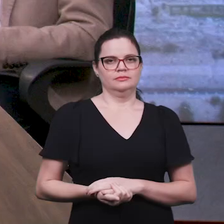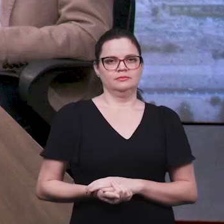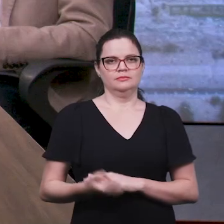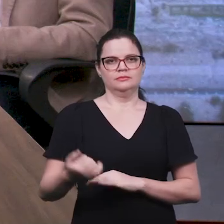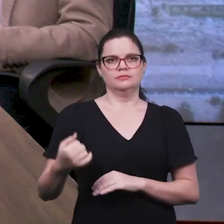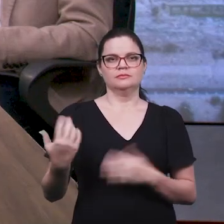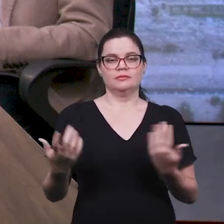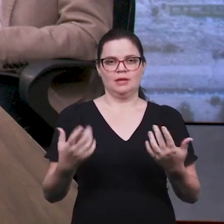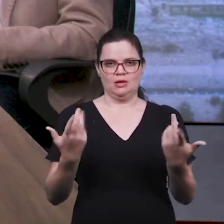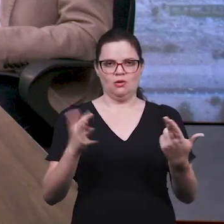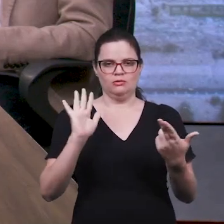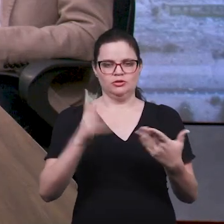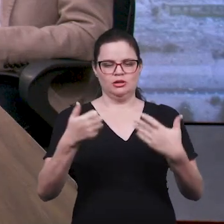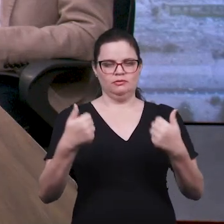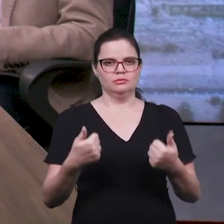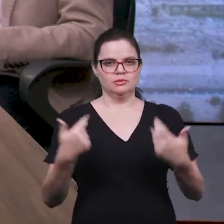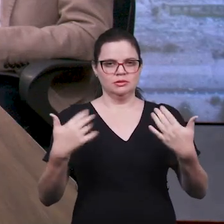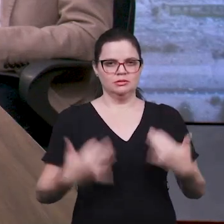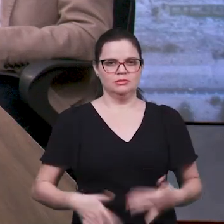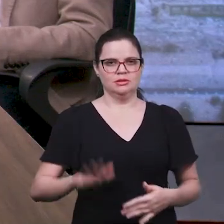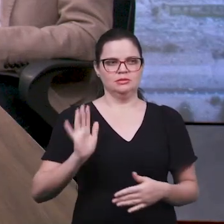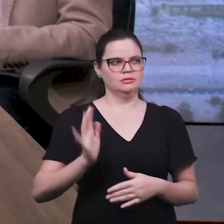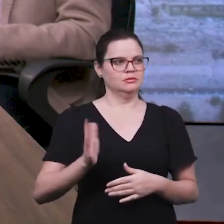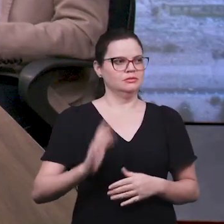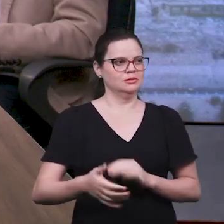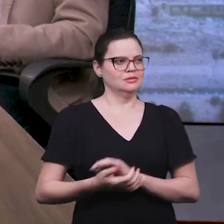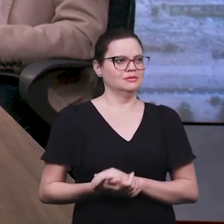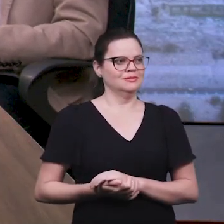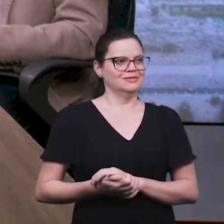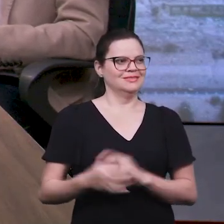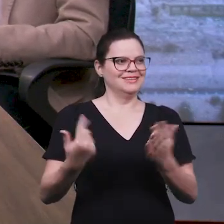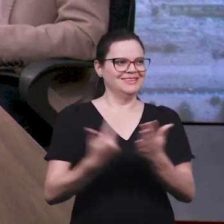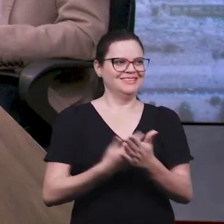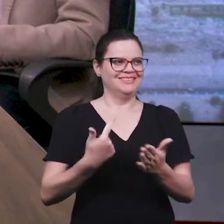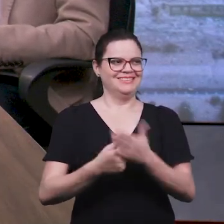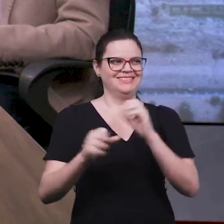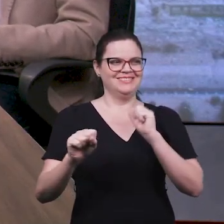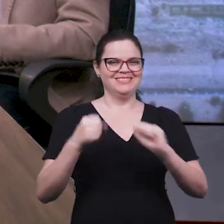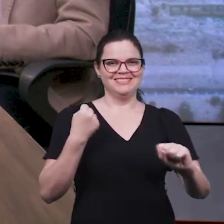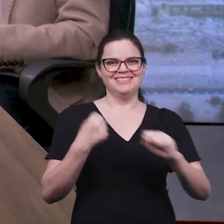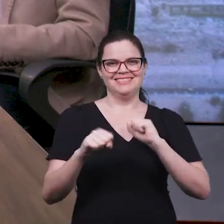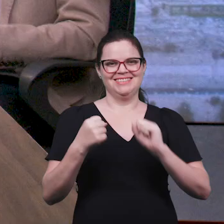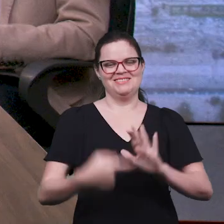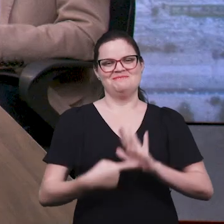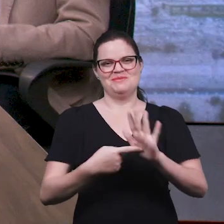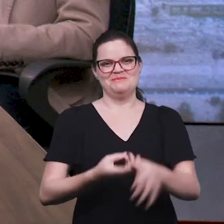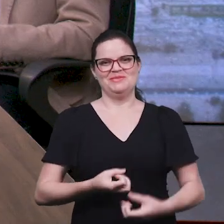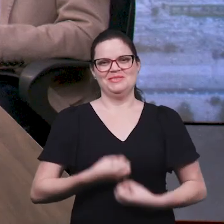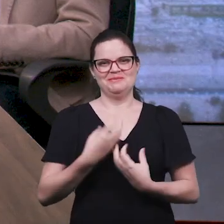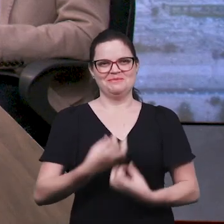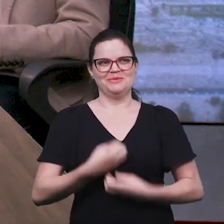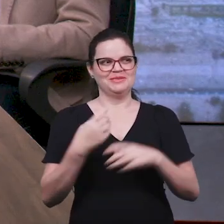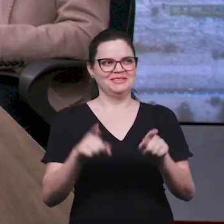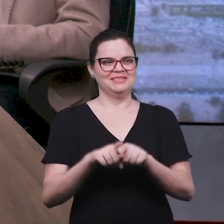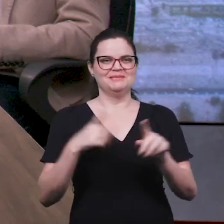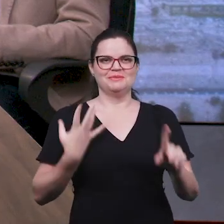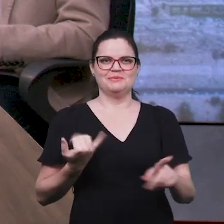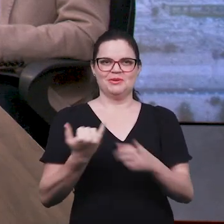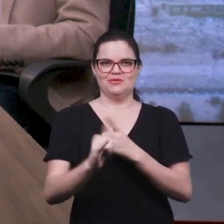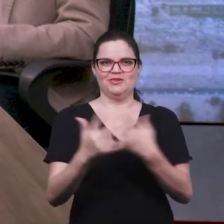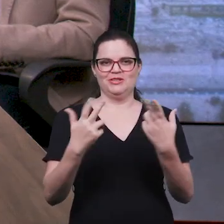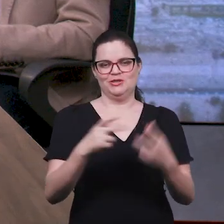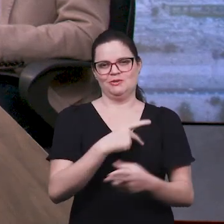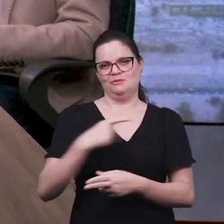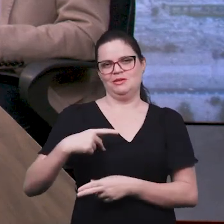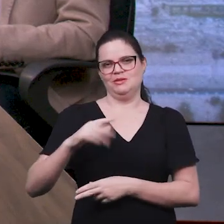quando o Senhor Jesus, como nós falamos aqui, o livro dos Salmos, além de ser um livro poético, é profético e, como